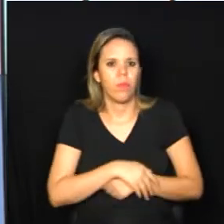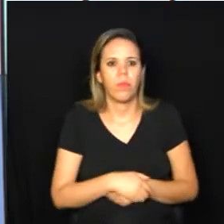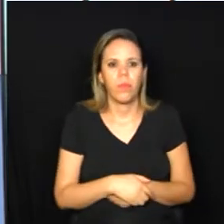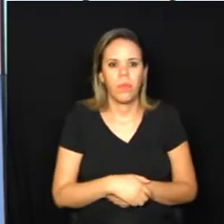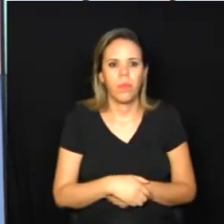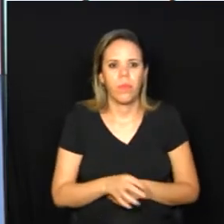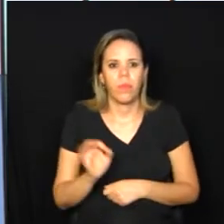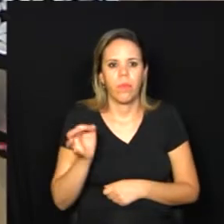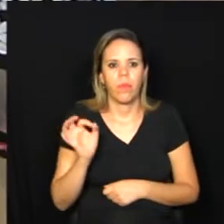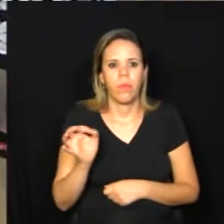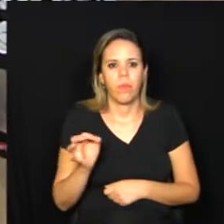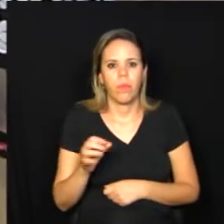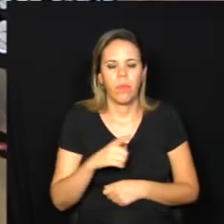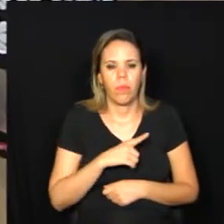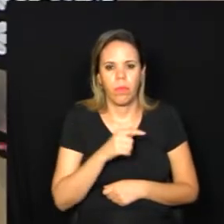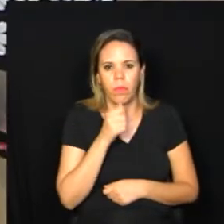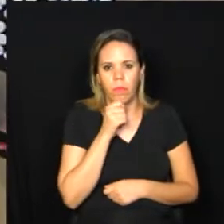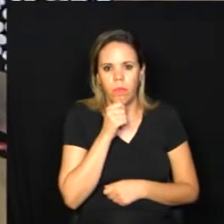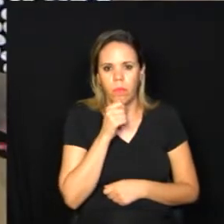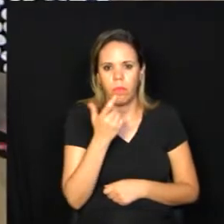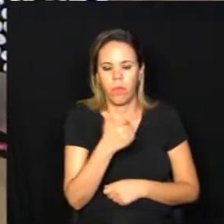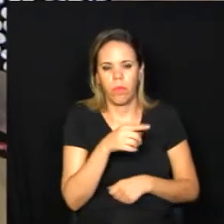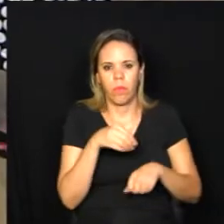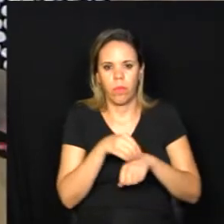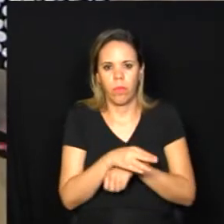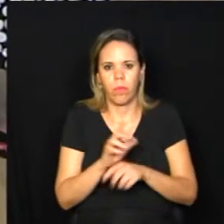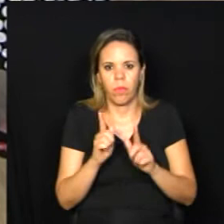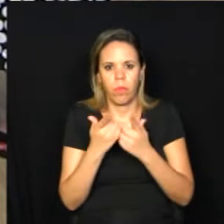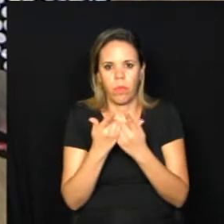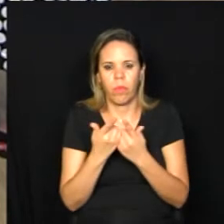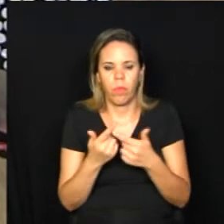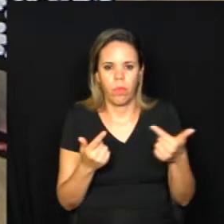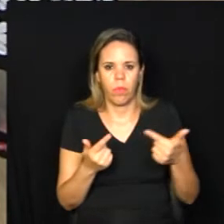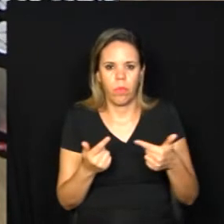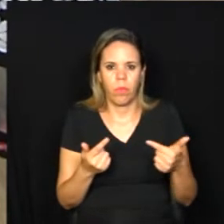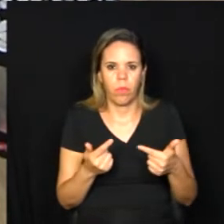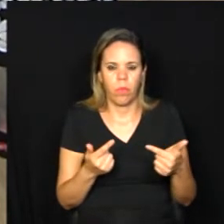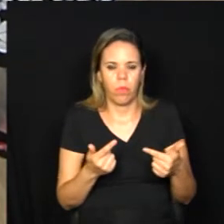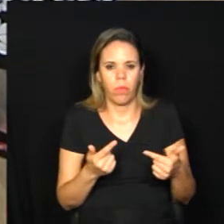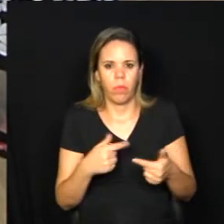Tá certo. Mas a gente tem ainda o grupo 2,